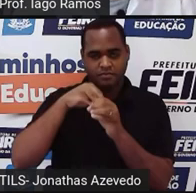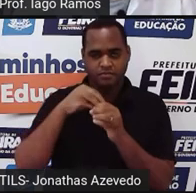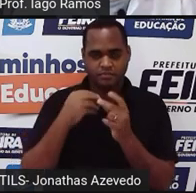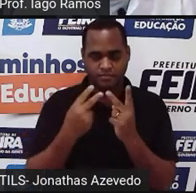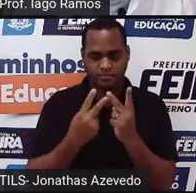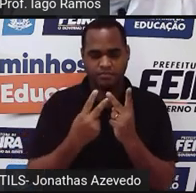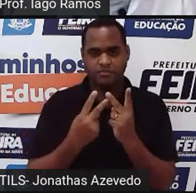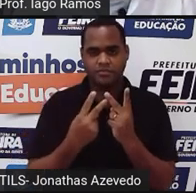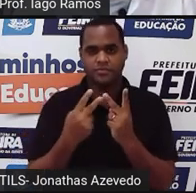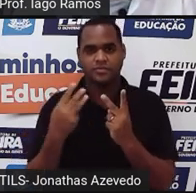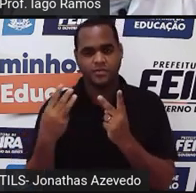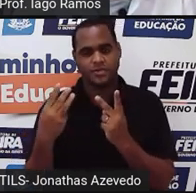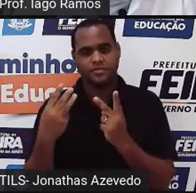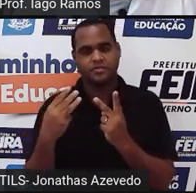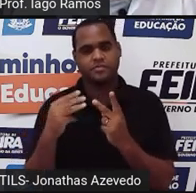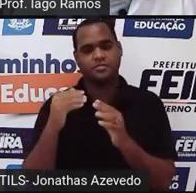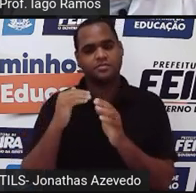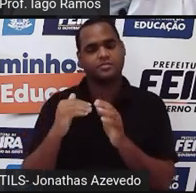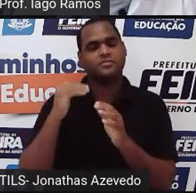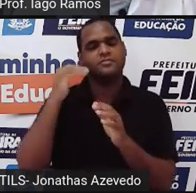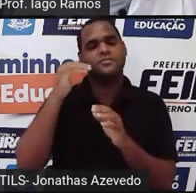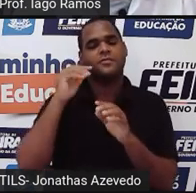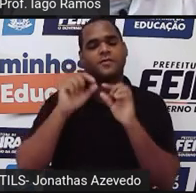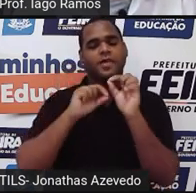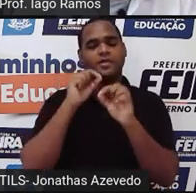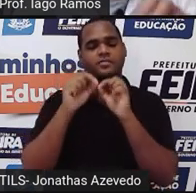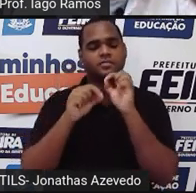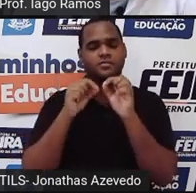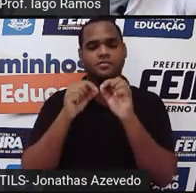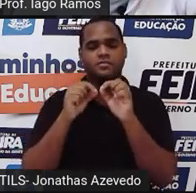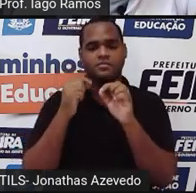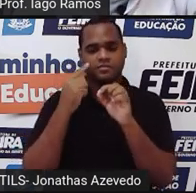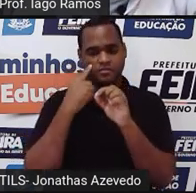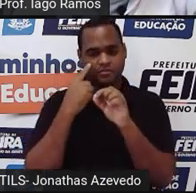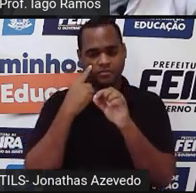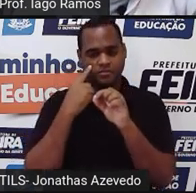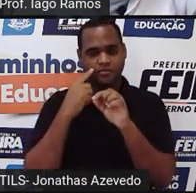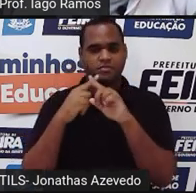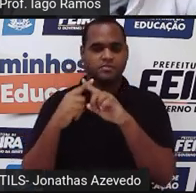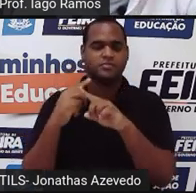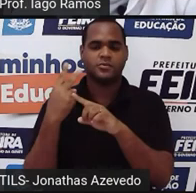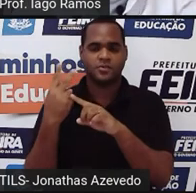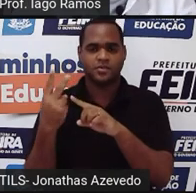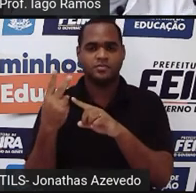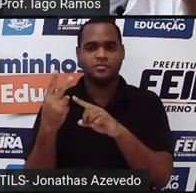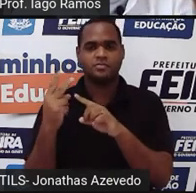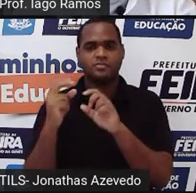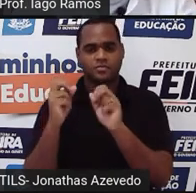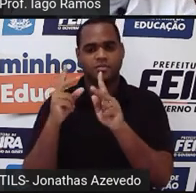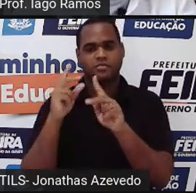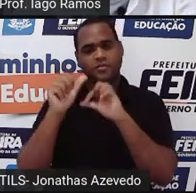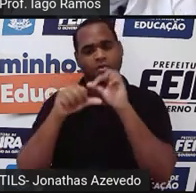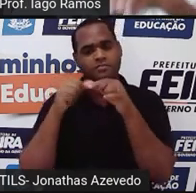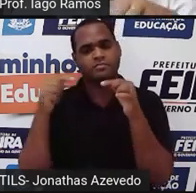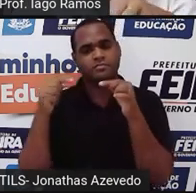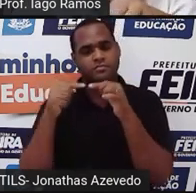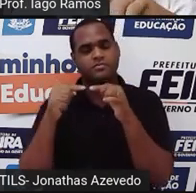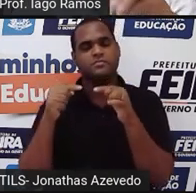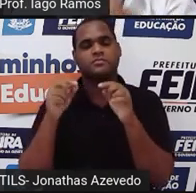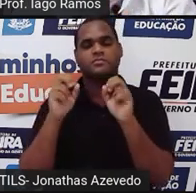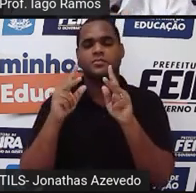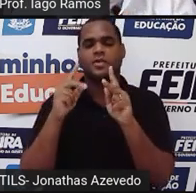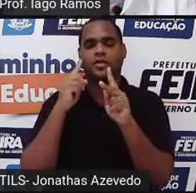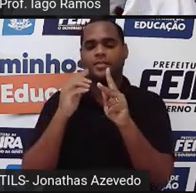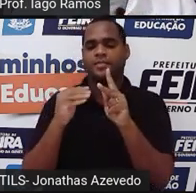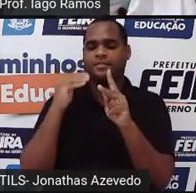2 elevado a um expoente 3 é o número Zinho de cima na fração e o número sim de baixo viro o